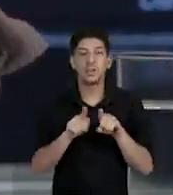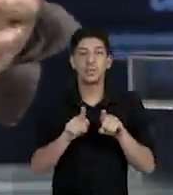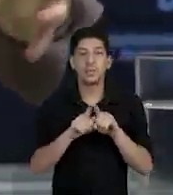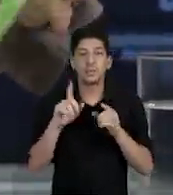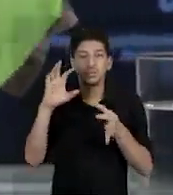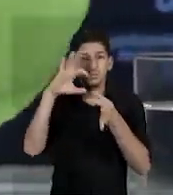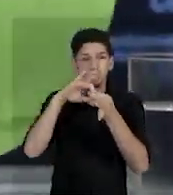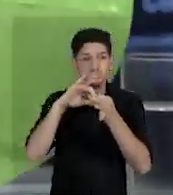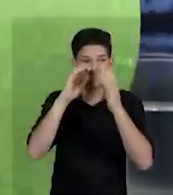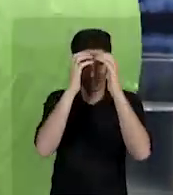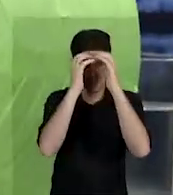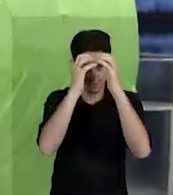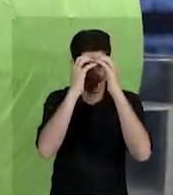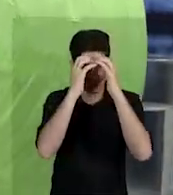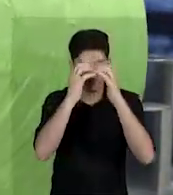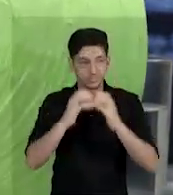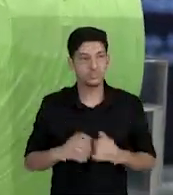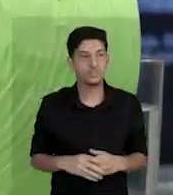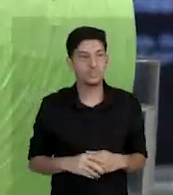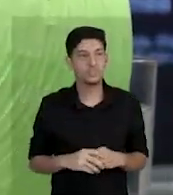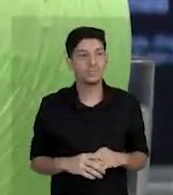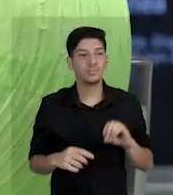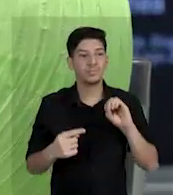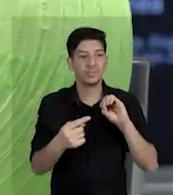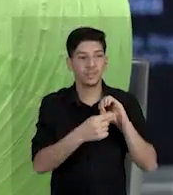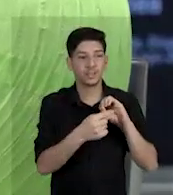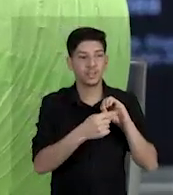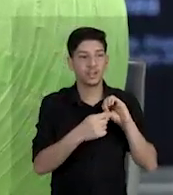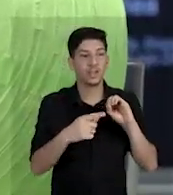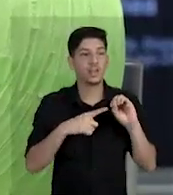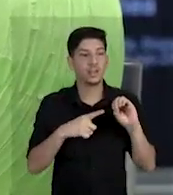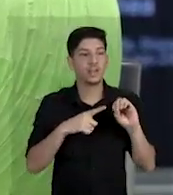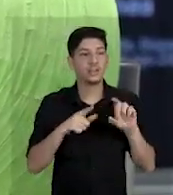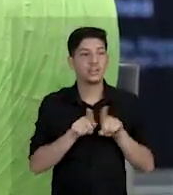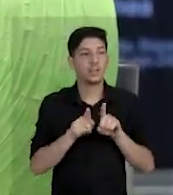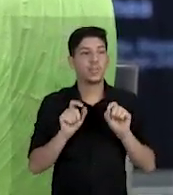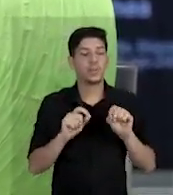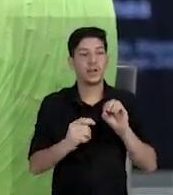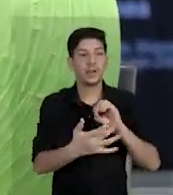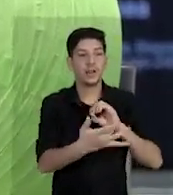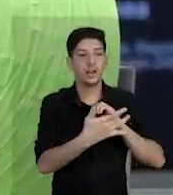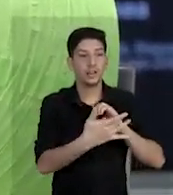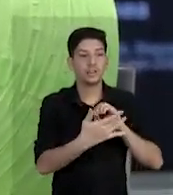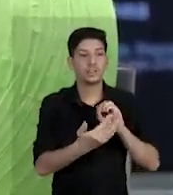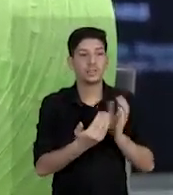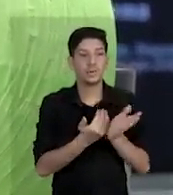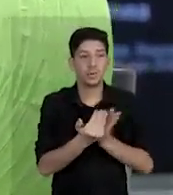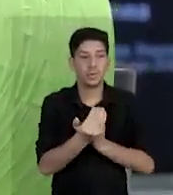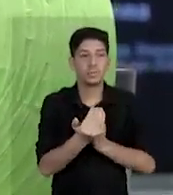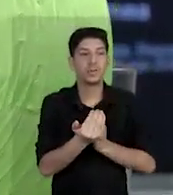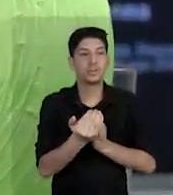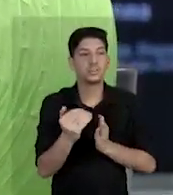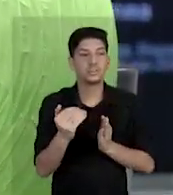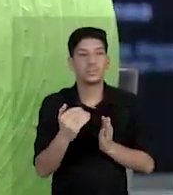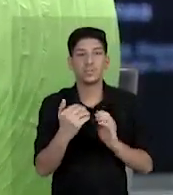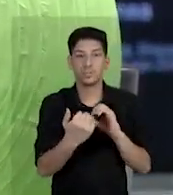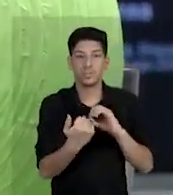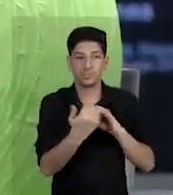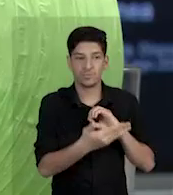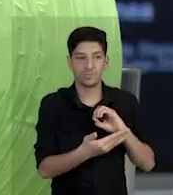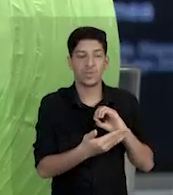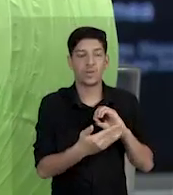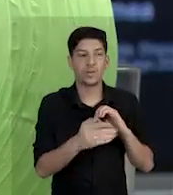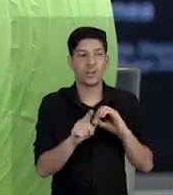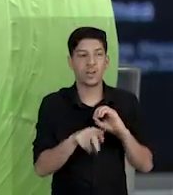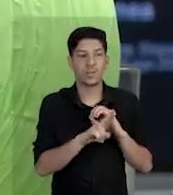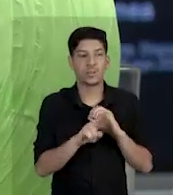central. E essa parte anterior é onde a gente vai ter a lente inicial lá, que fica na parte externa do nosso olho, que